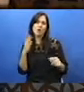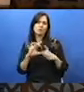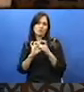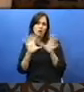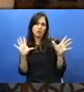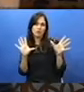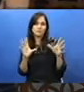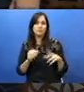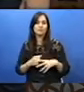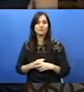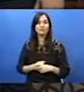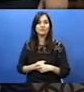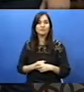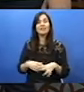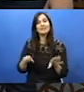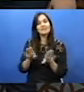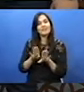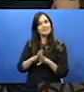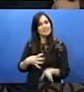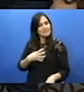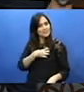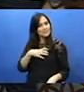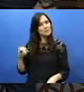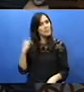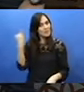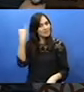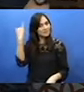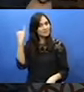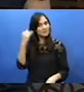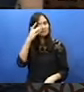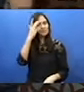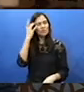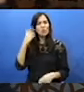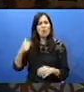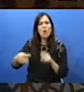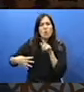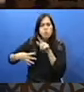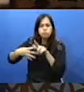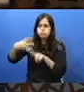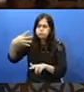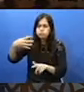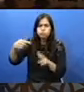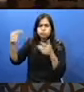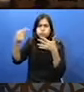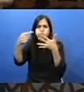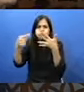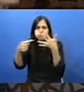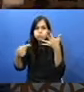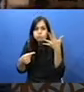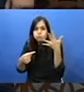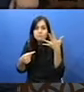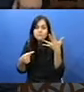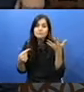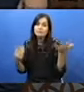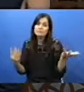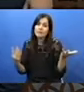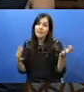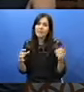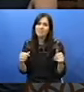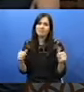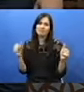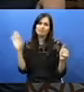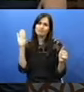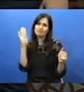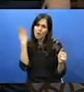né? E para se sentir importante. Porém, todas essas coisas são apenas